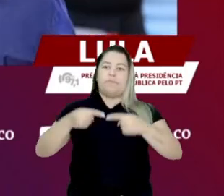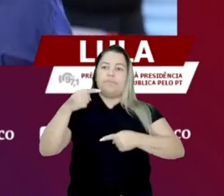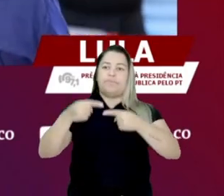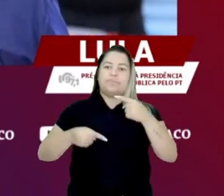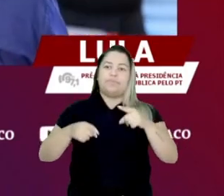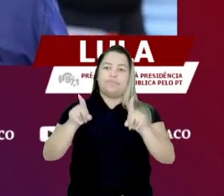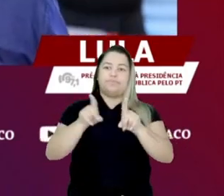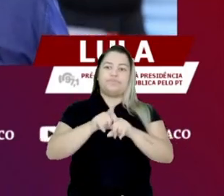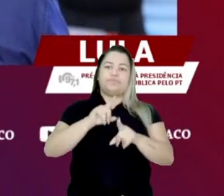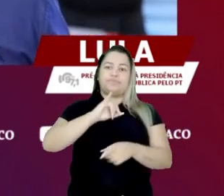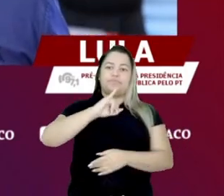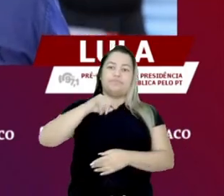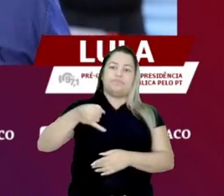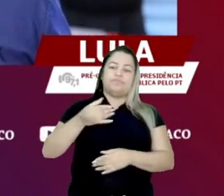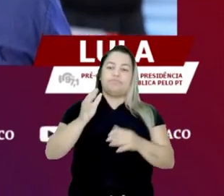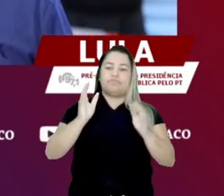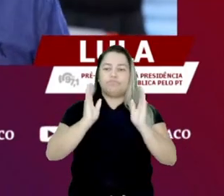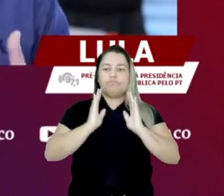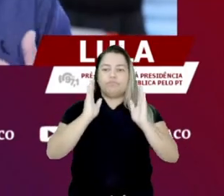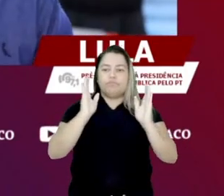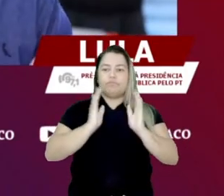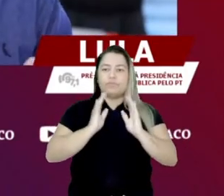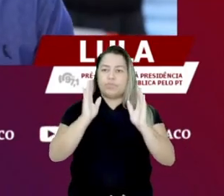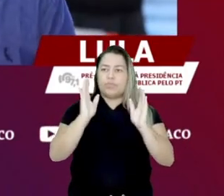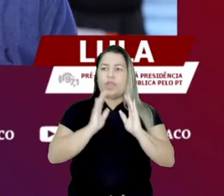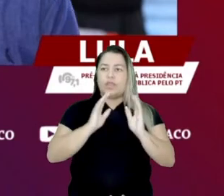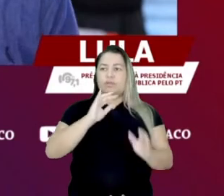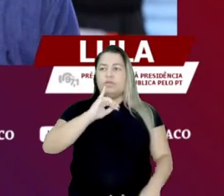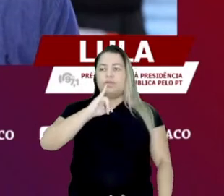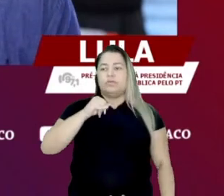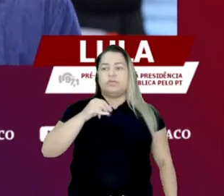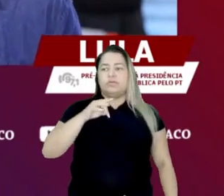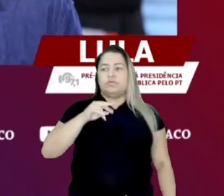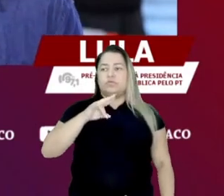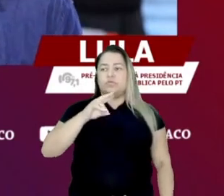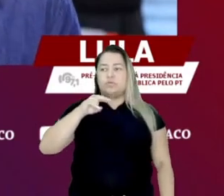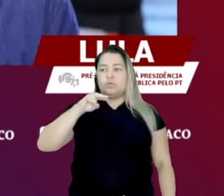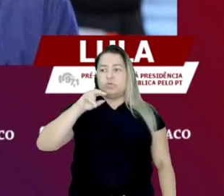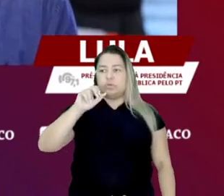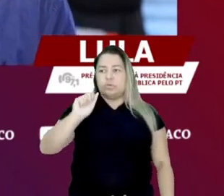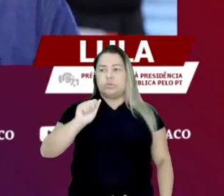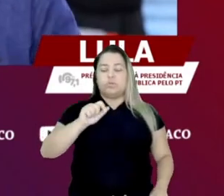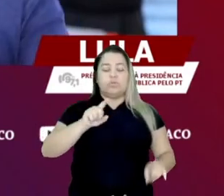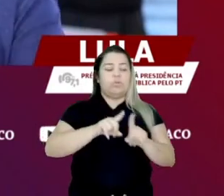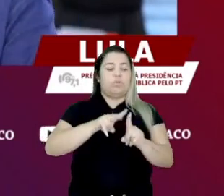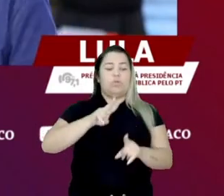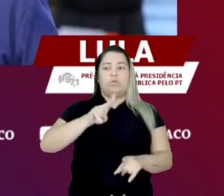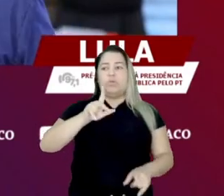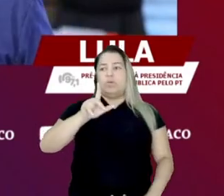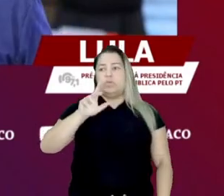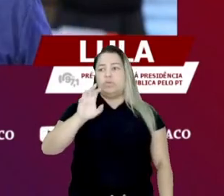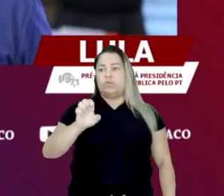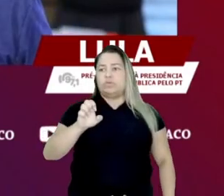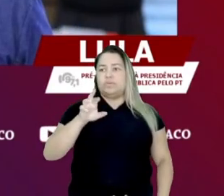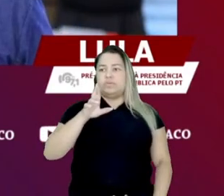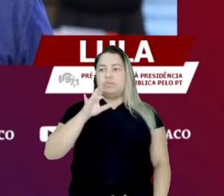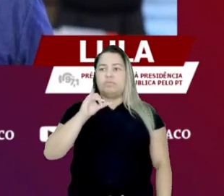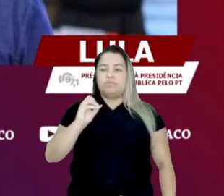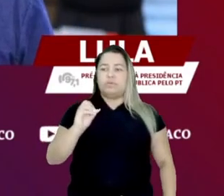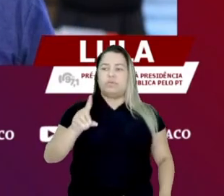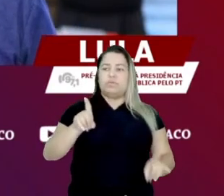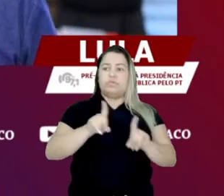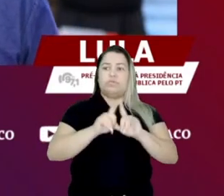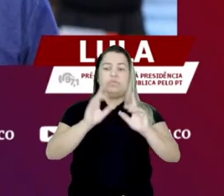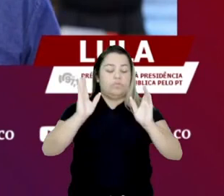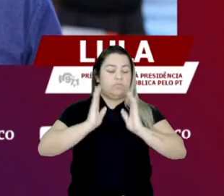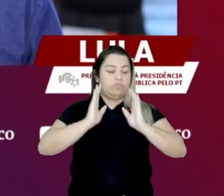rico do ponto de vista cultural, e isso precisa ser passado para o Brasil e outros estados também. Então,